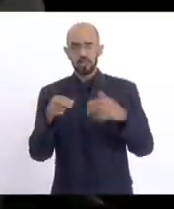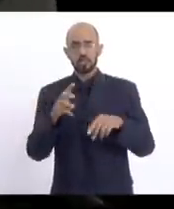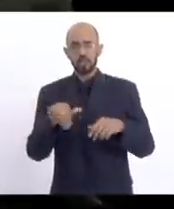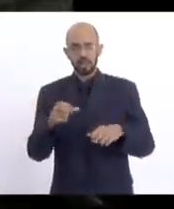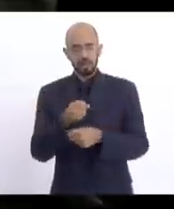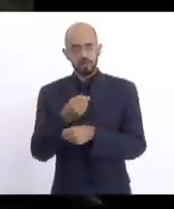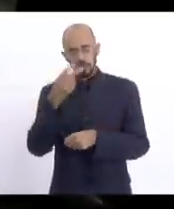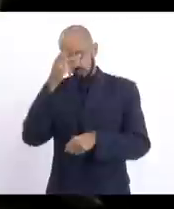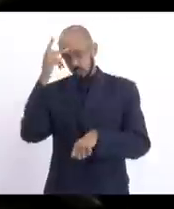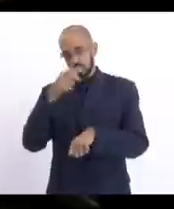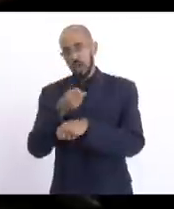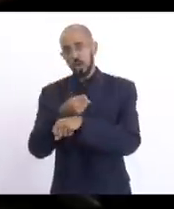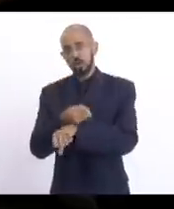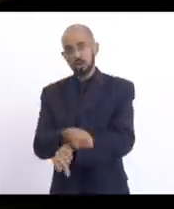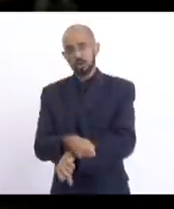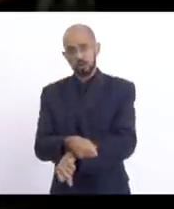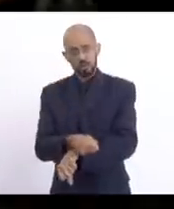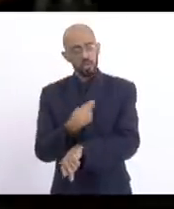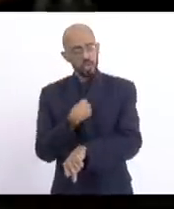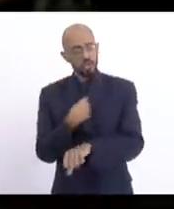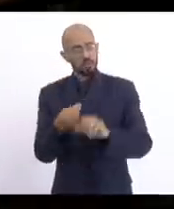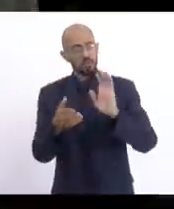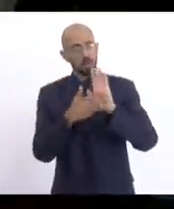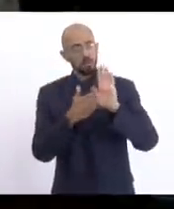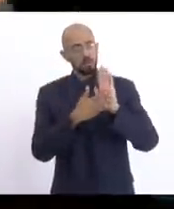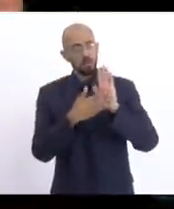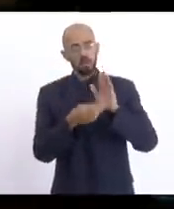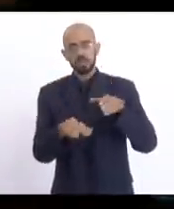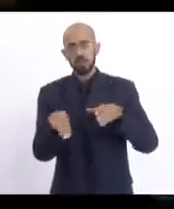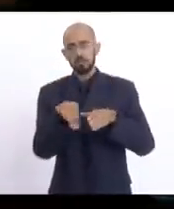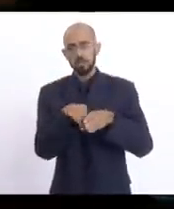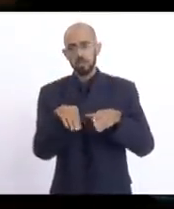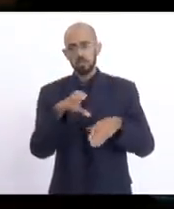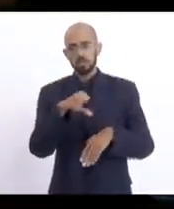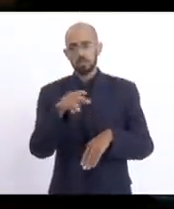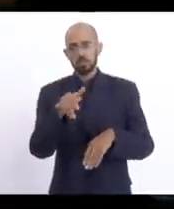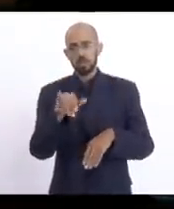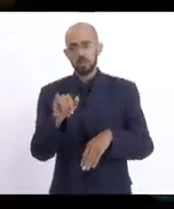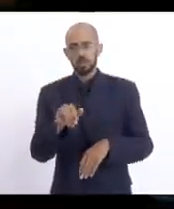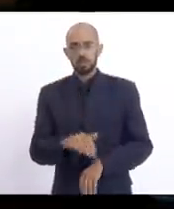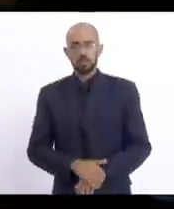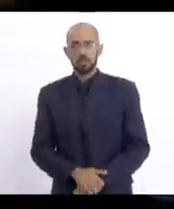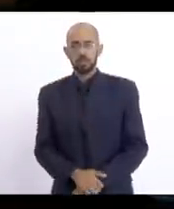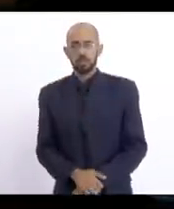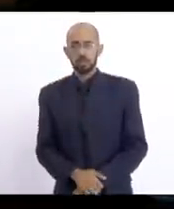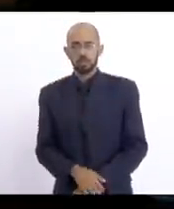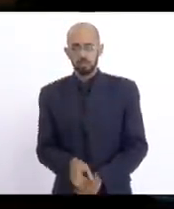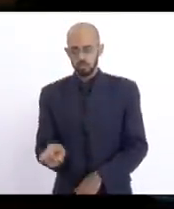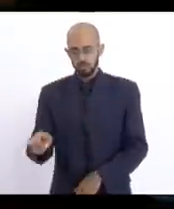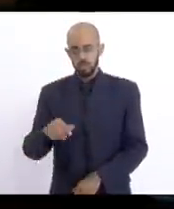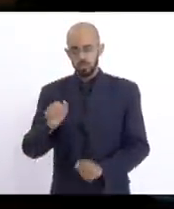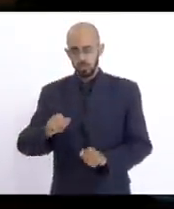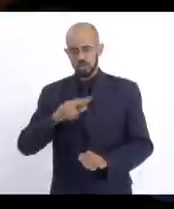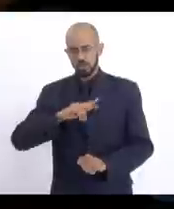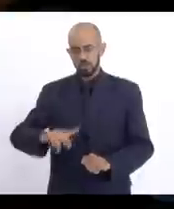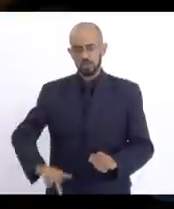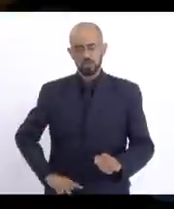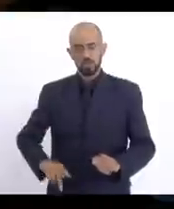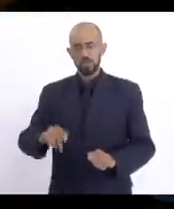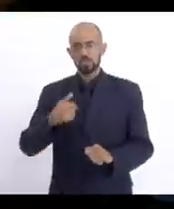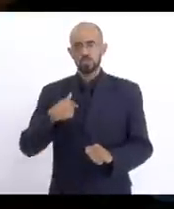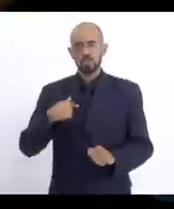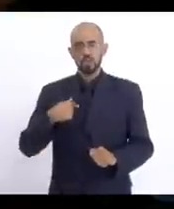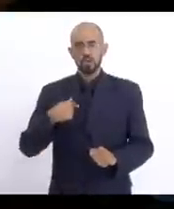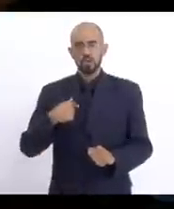algemada. Eu já me habilito. Quando Vossa Excelência desejar. O senhor pode presidir e eu